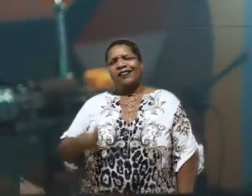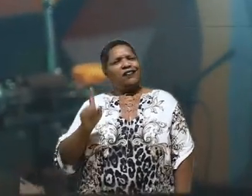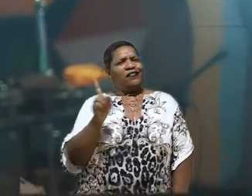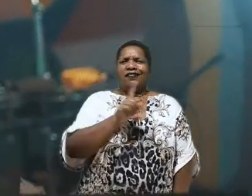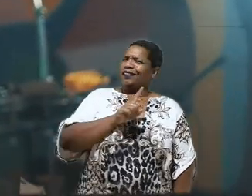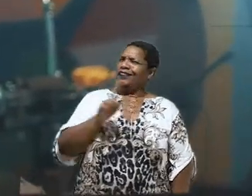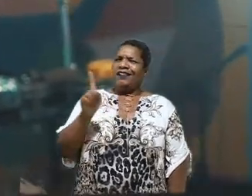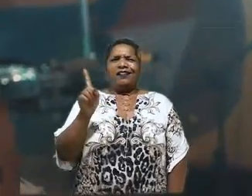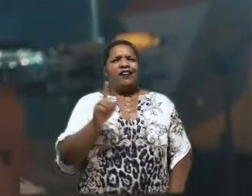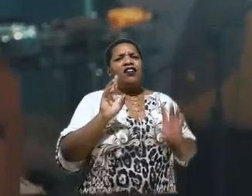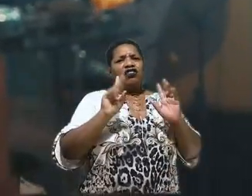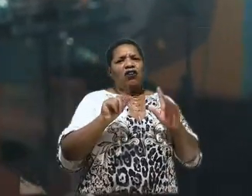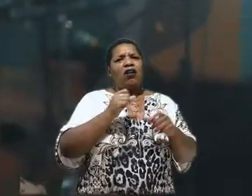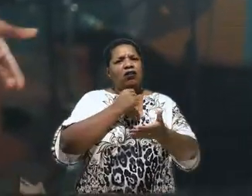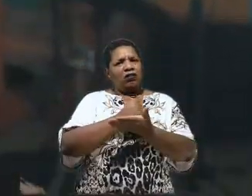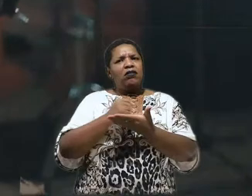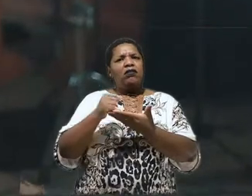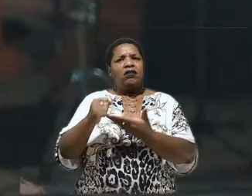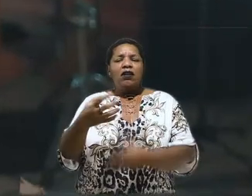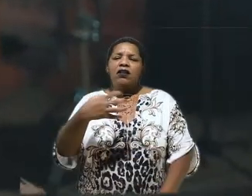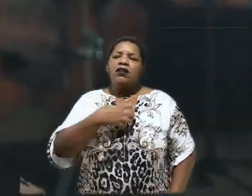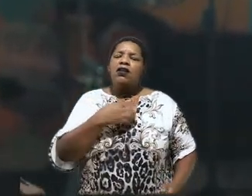não é